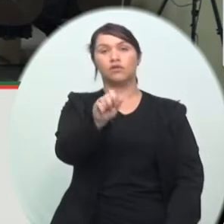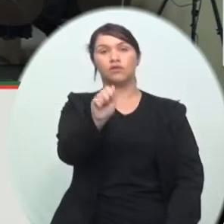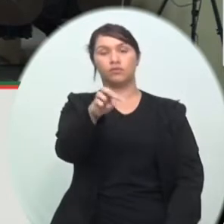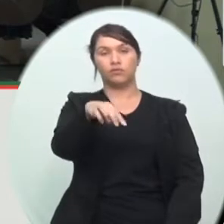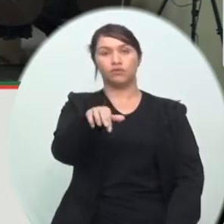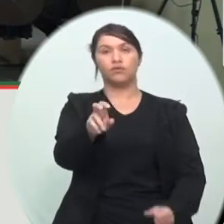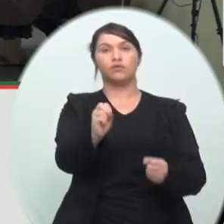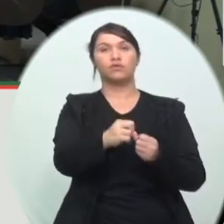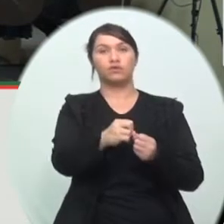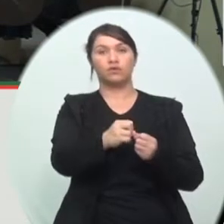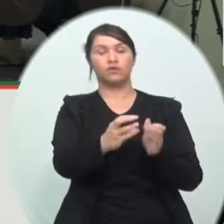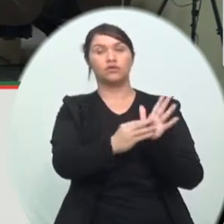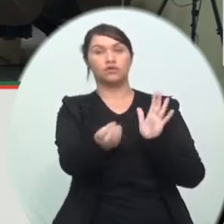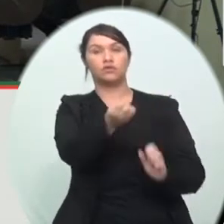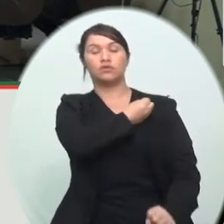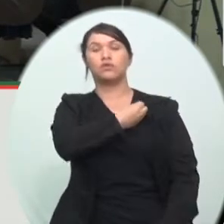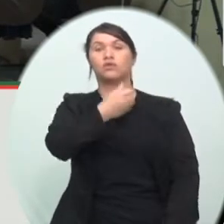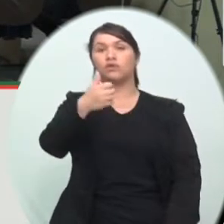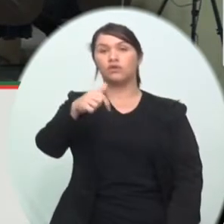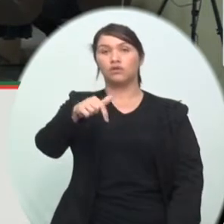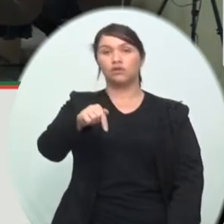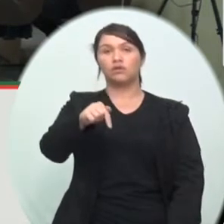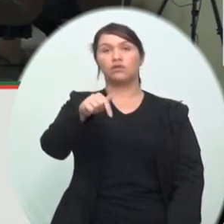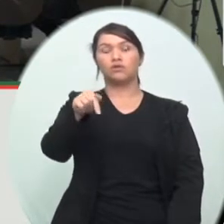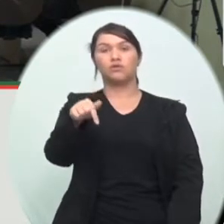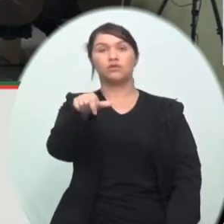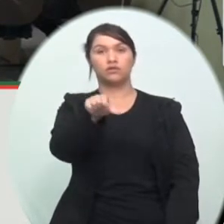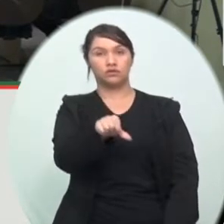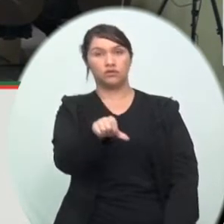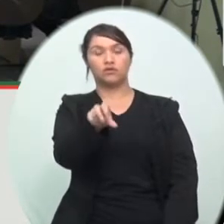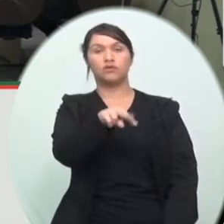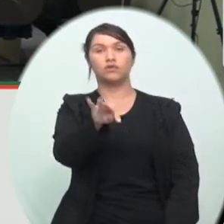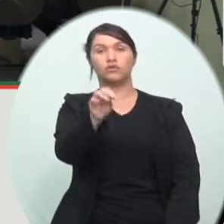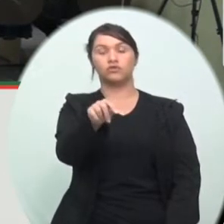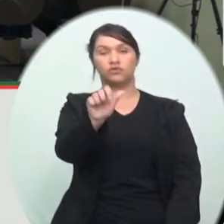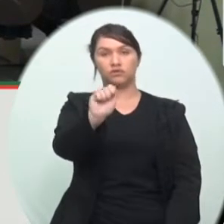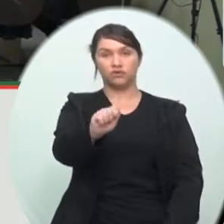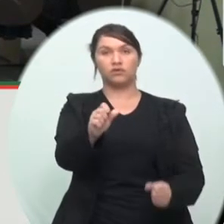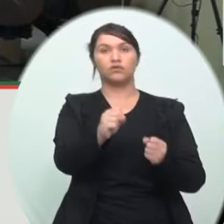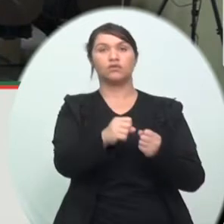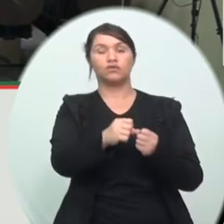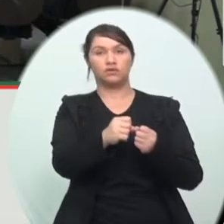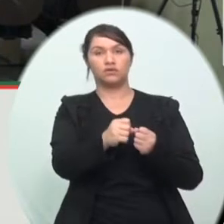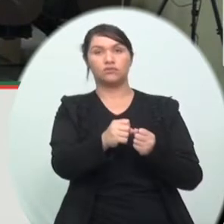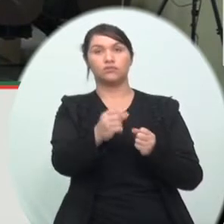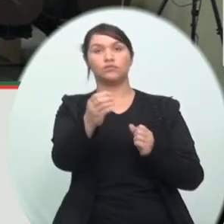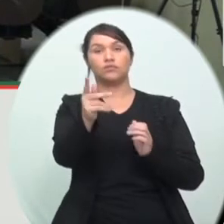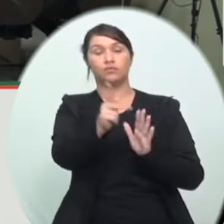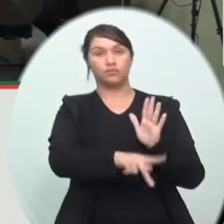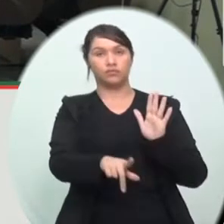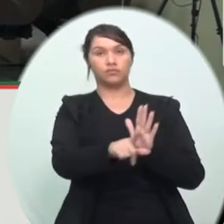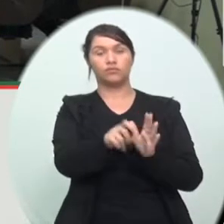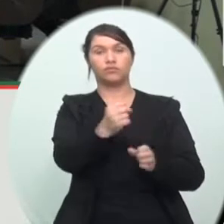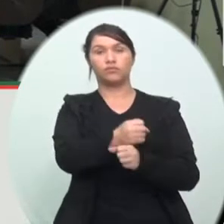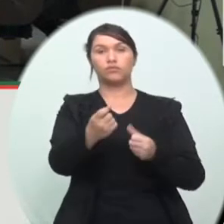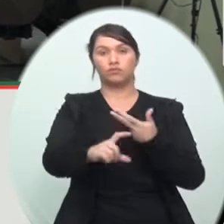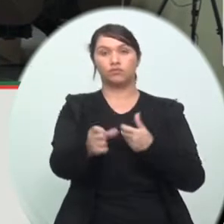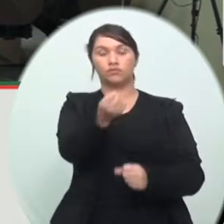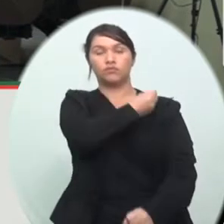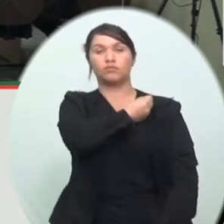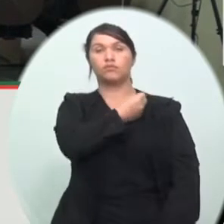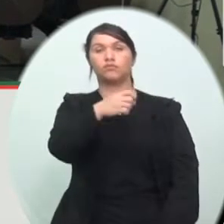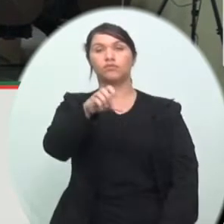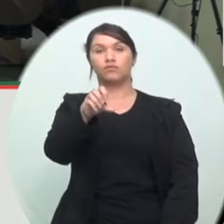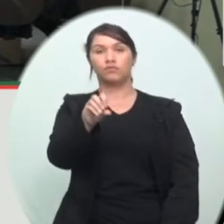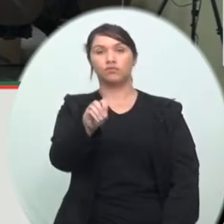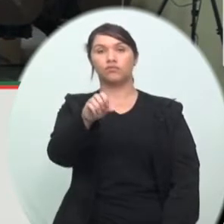número 779/18, de autoria do vereador Tita Belloli. Projeto de lei do Executivo